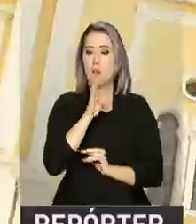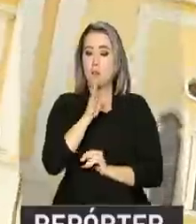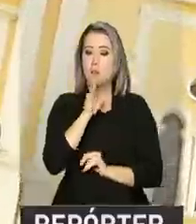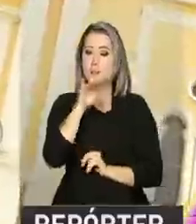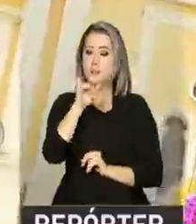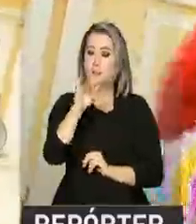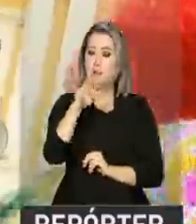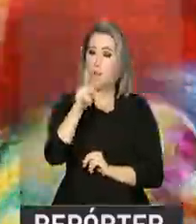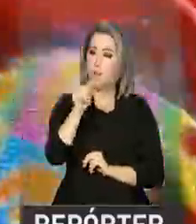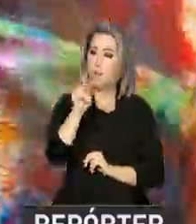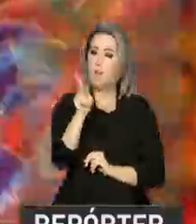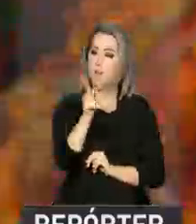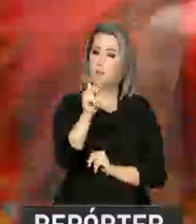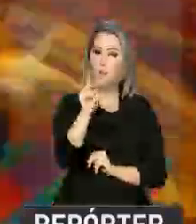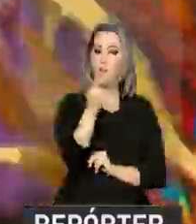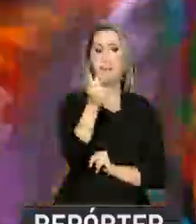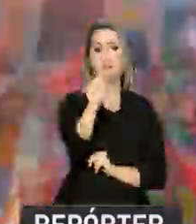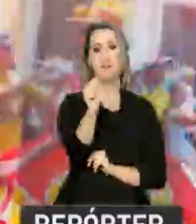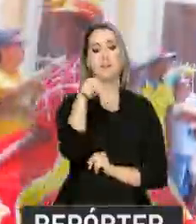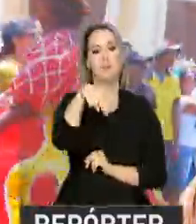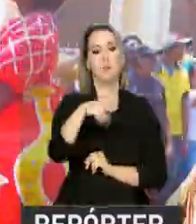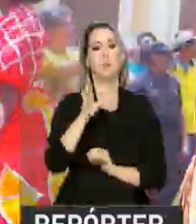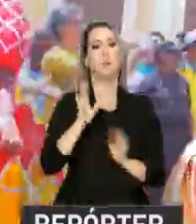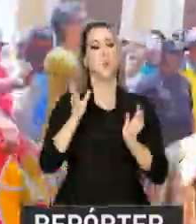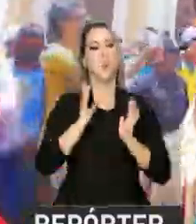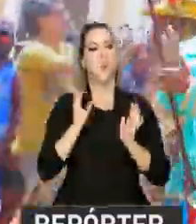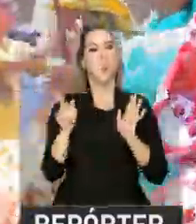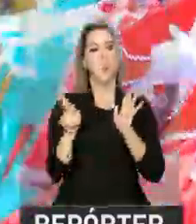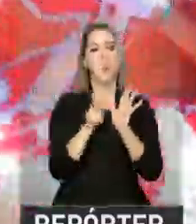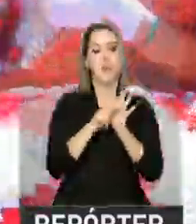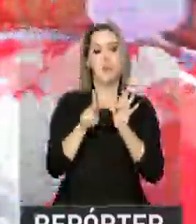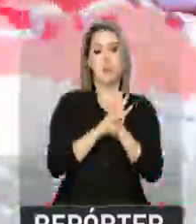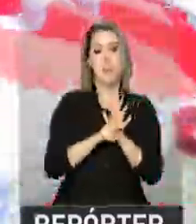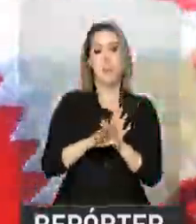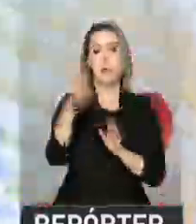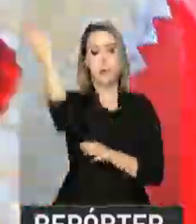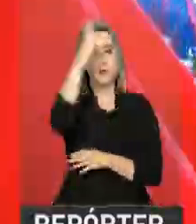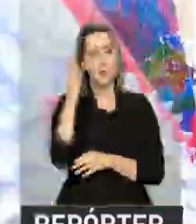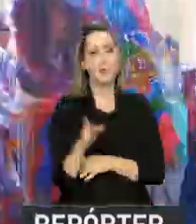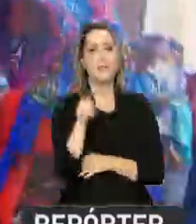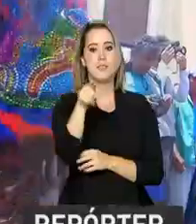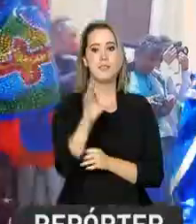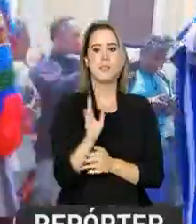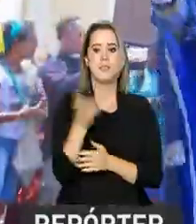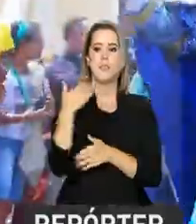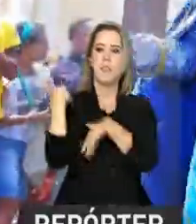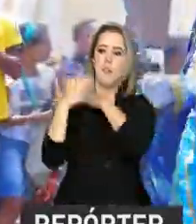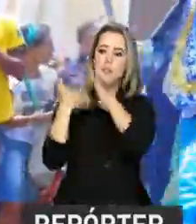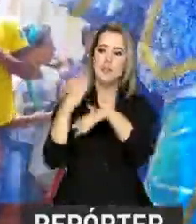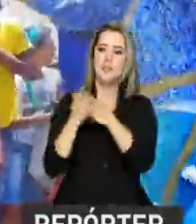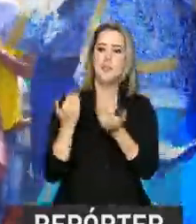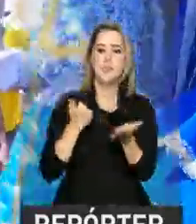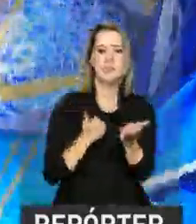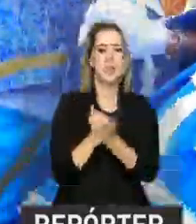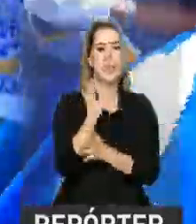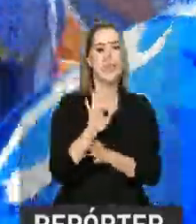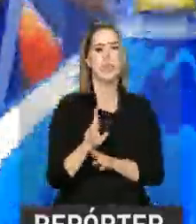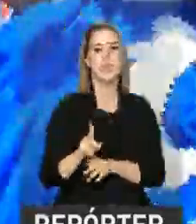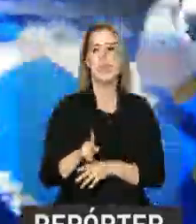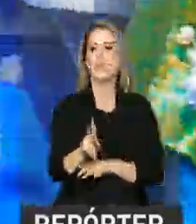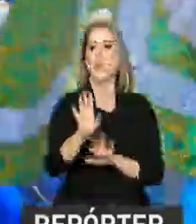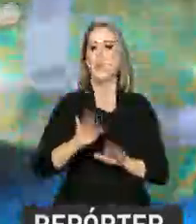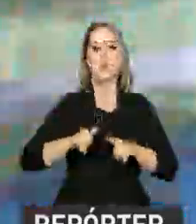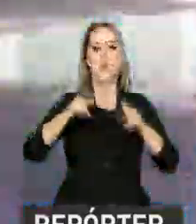Artístico Nacional um patrimônio cultural imaterial do país. E a tradição do interior de Pernambuco vem se tornando cada vez